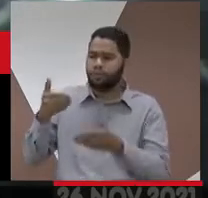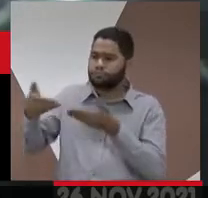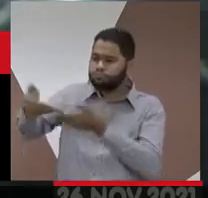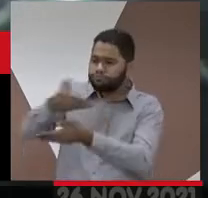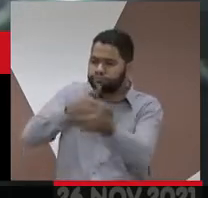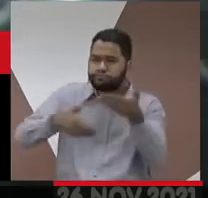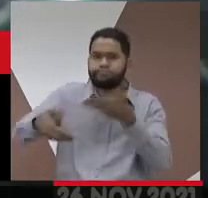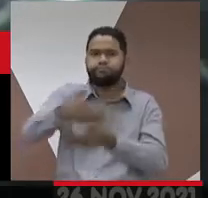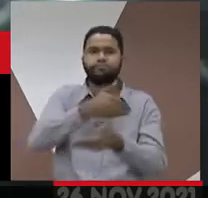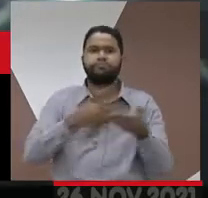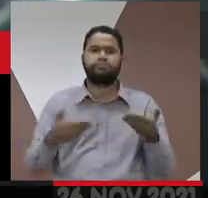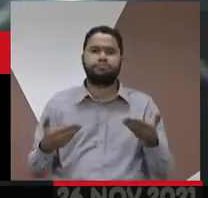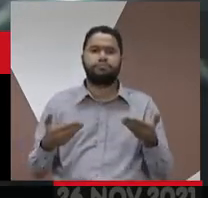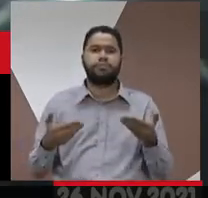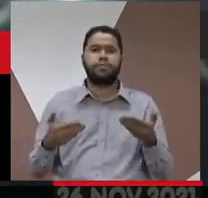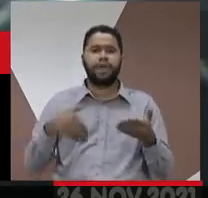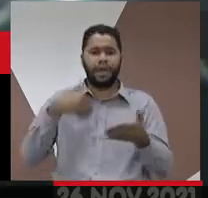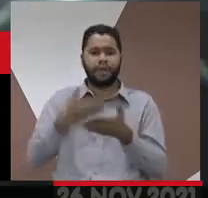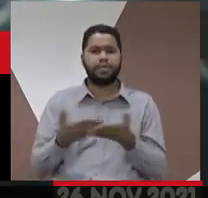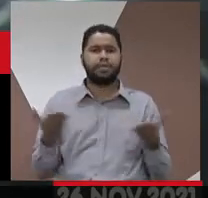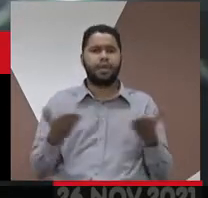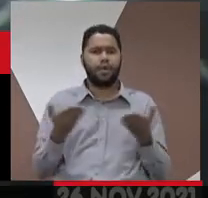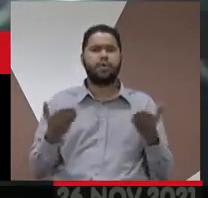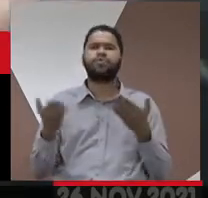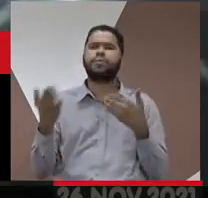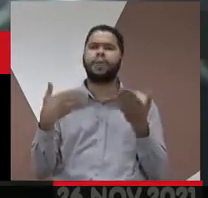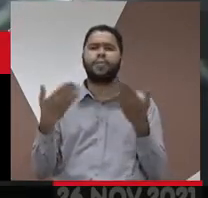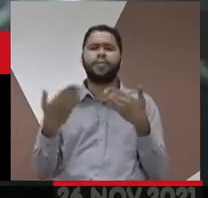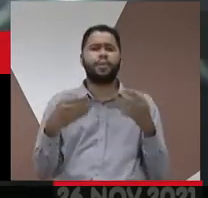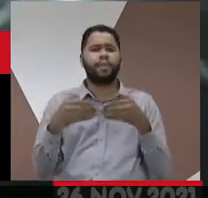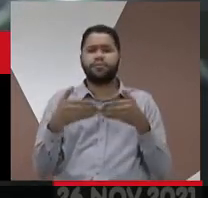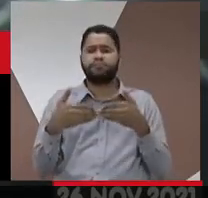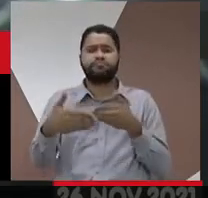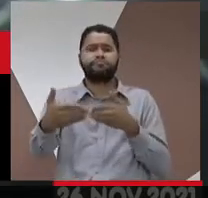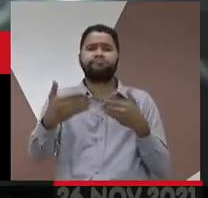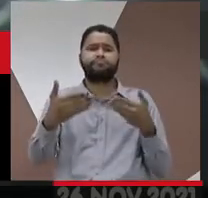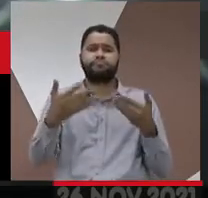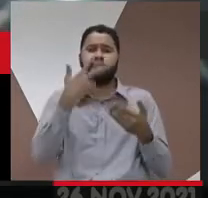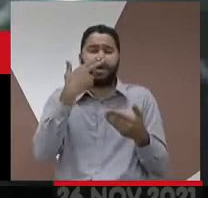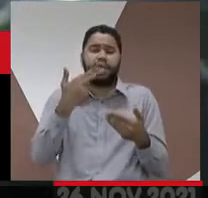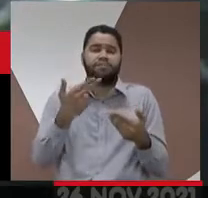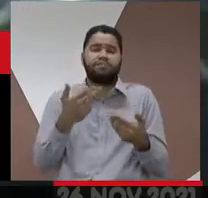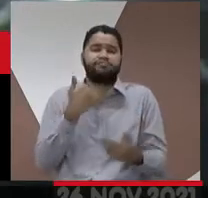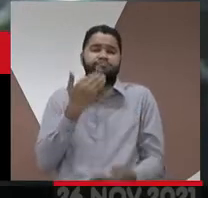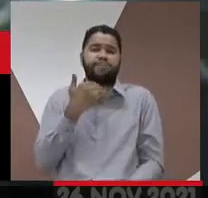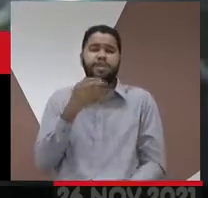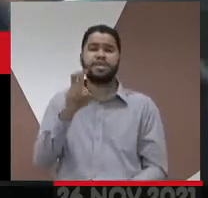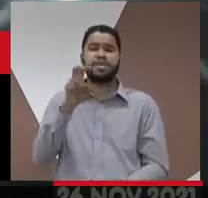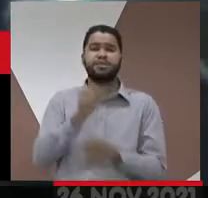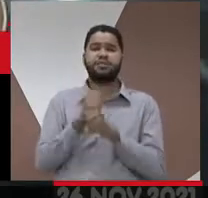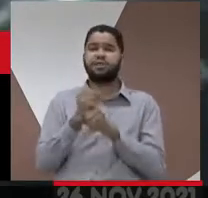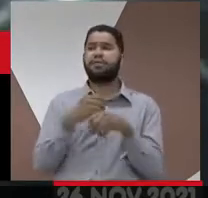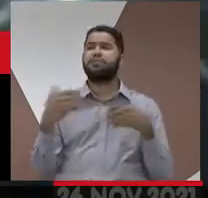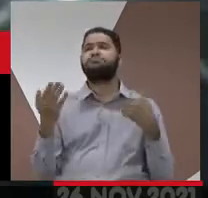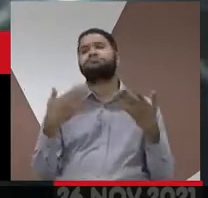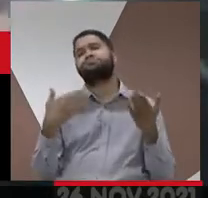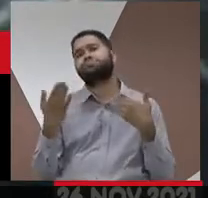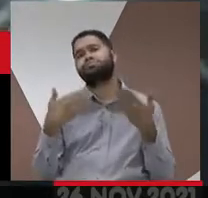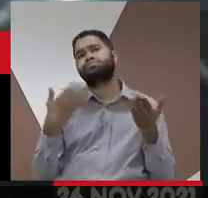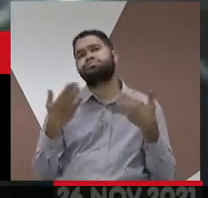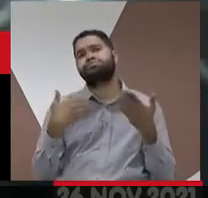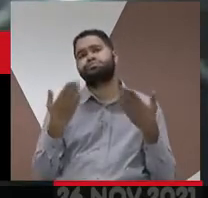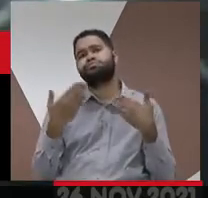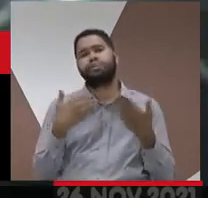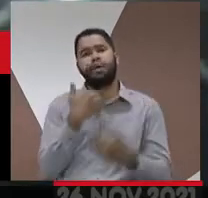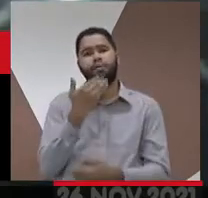têm que acabar. Até hoje teve diálogo. Mas daqui para frente não justifica, senão nós vamos ficar 5 anos tendo diálogo e não